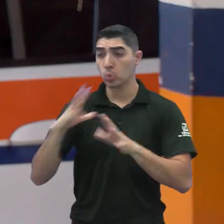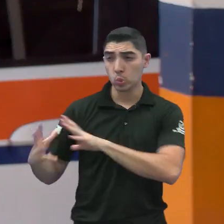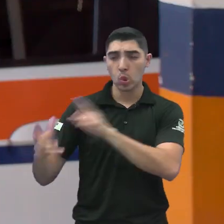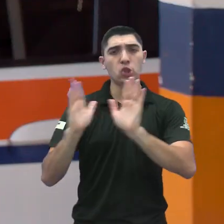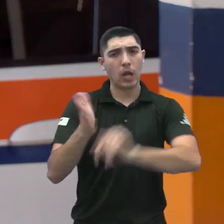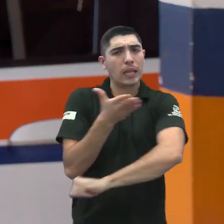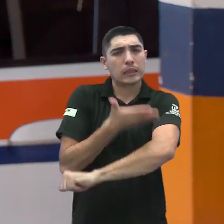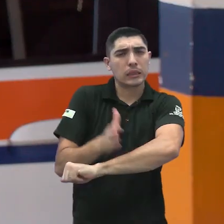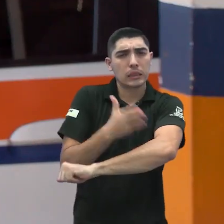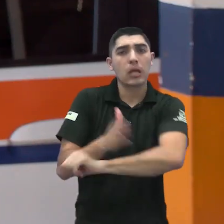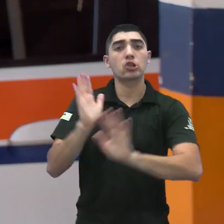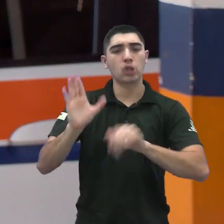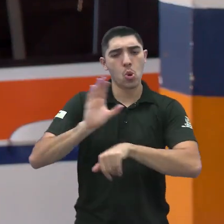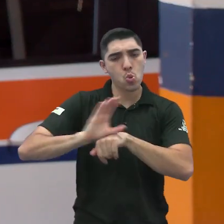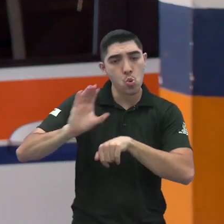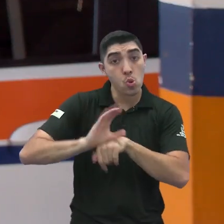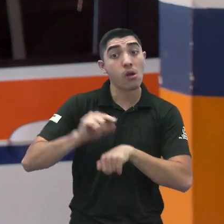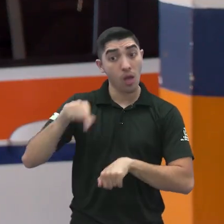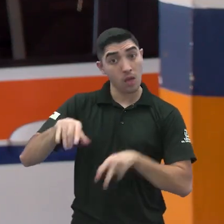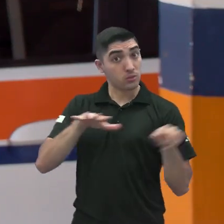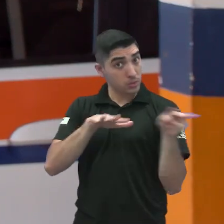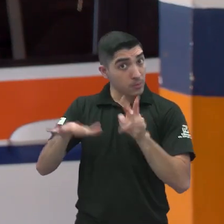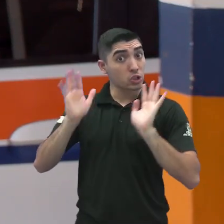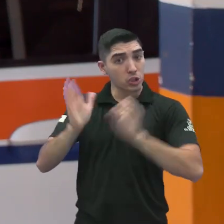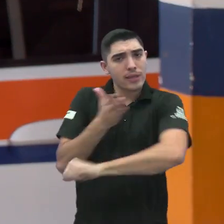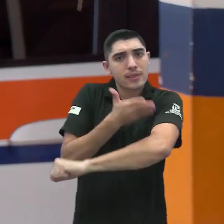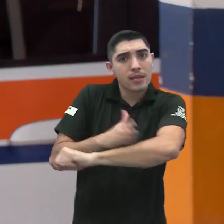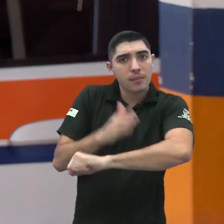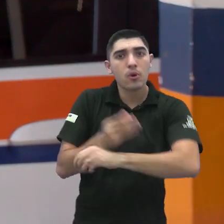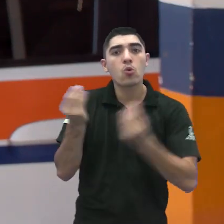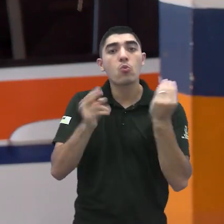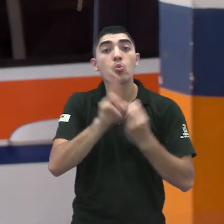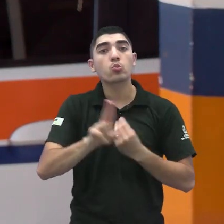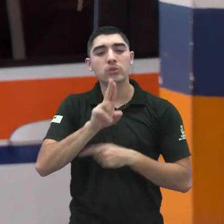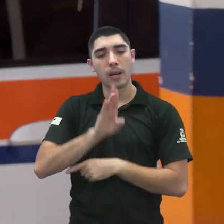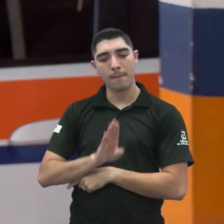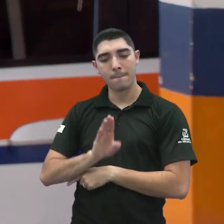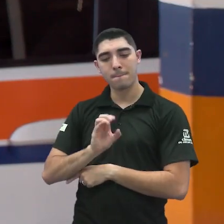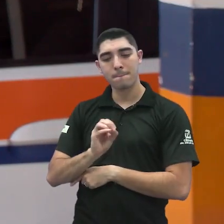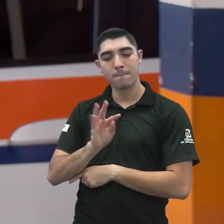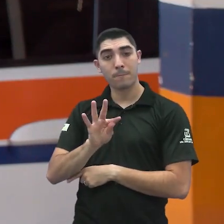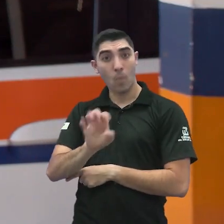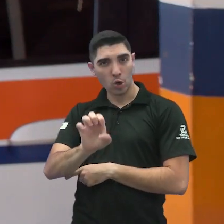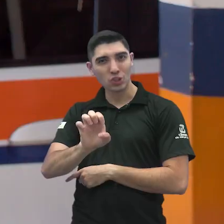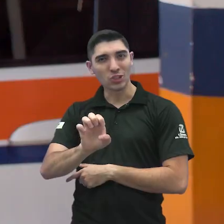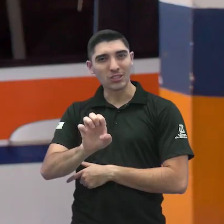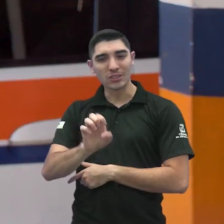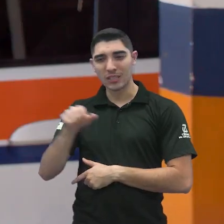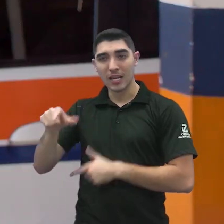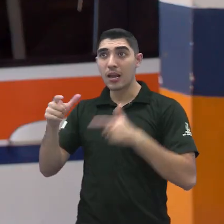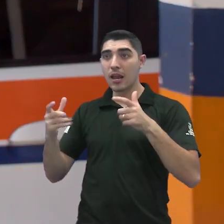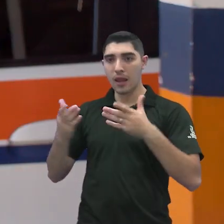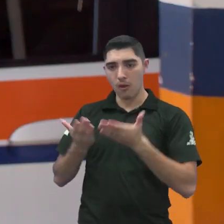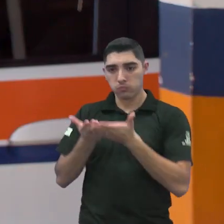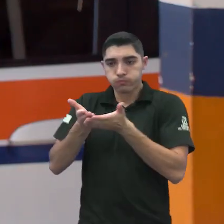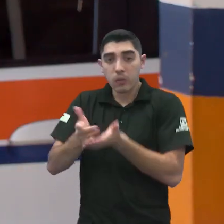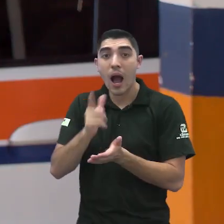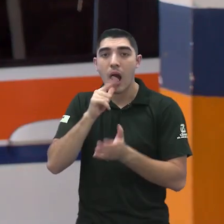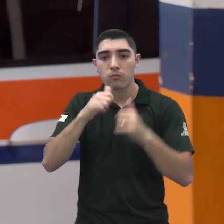Civil, todos treinados, capacitados. Essa semana mesmo nós estávamos fazendo treinamento de uso de bote, né?